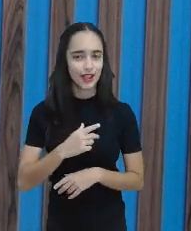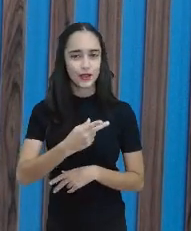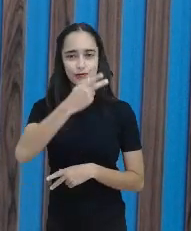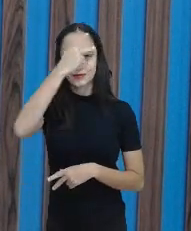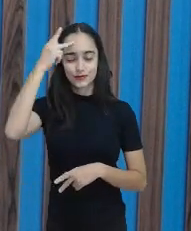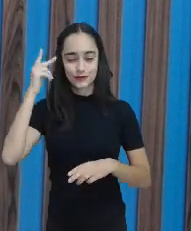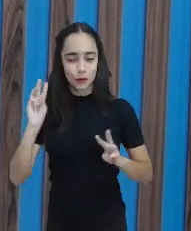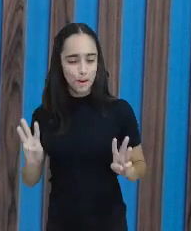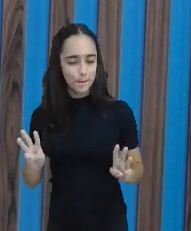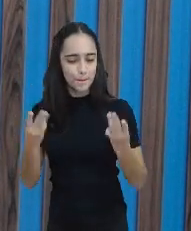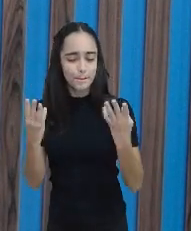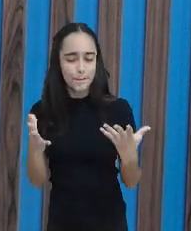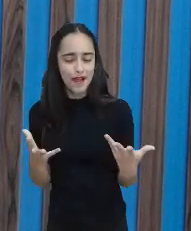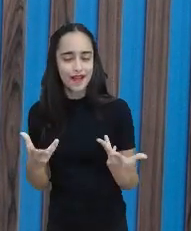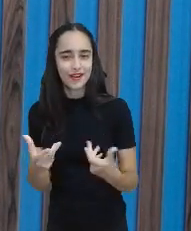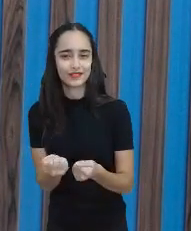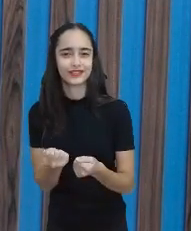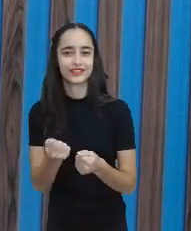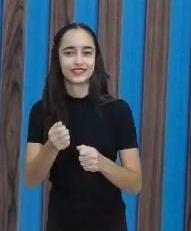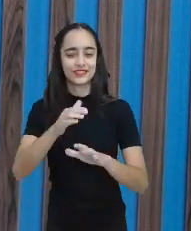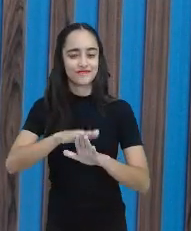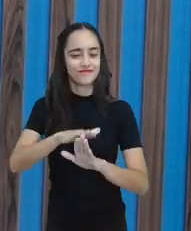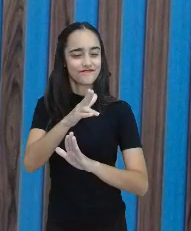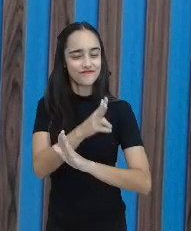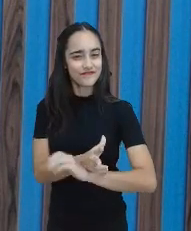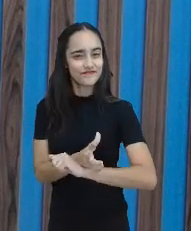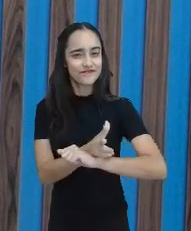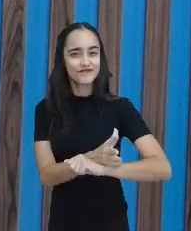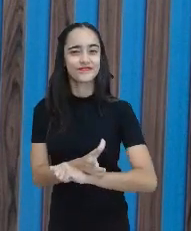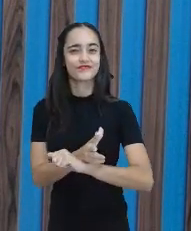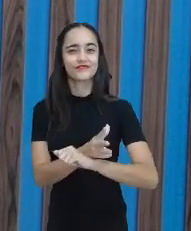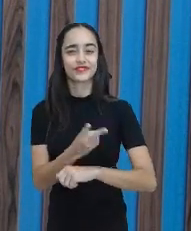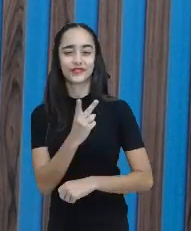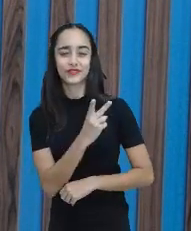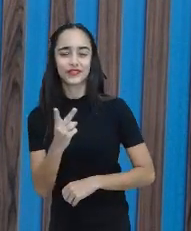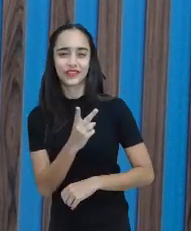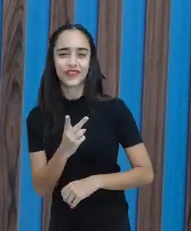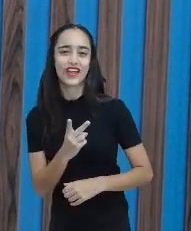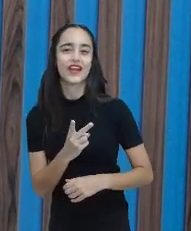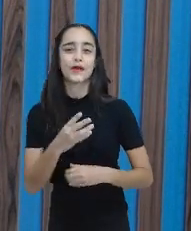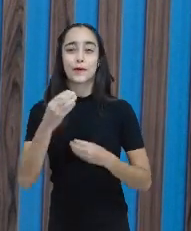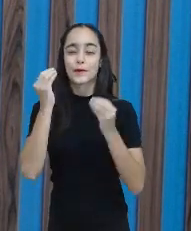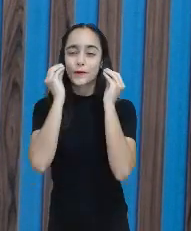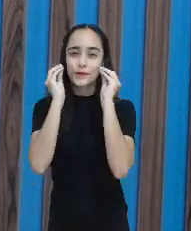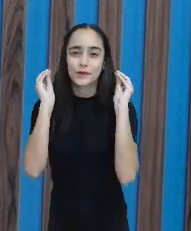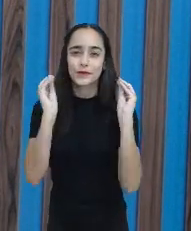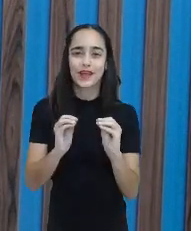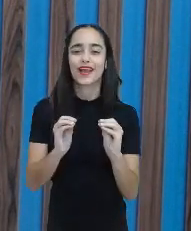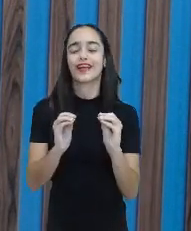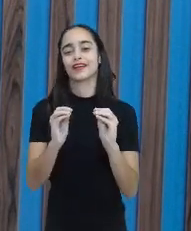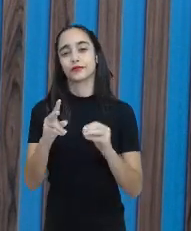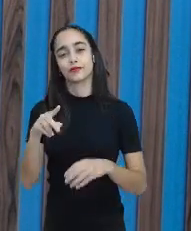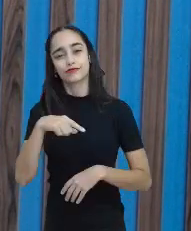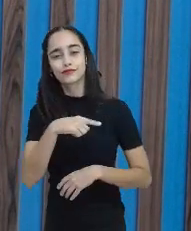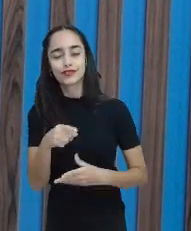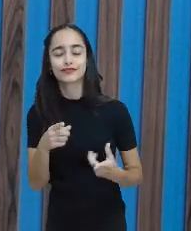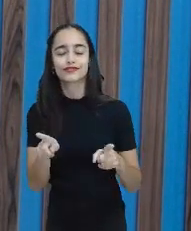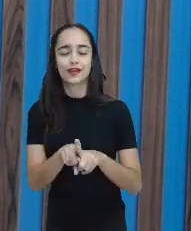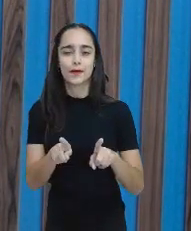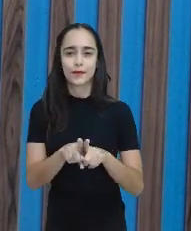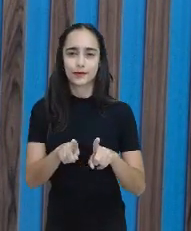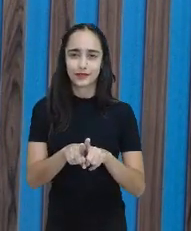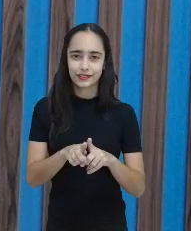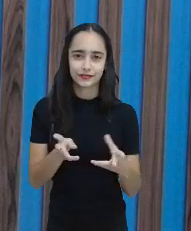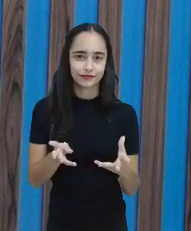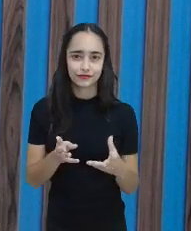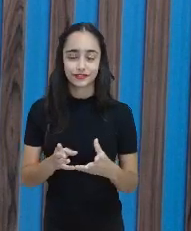na produção, certo? Stephanie, Deivinho, olha, beijo grandão para vocês, certo? Uma galera